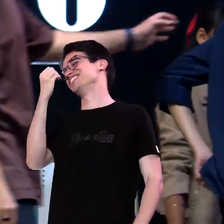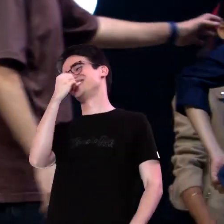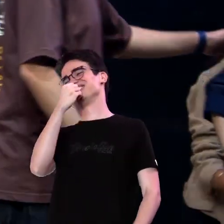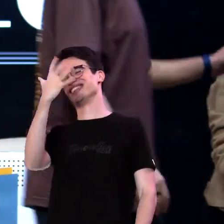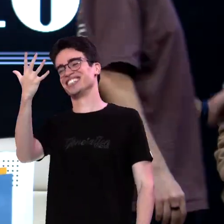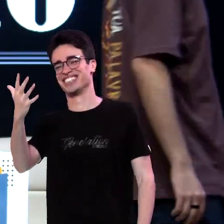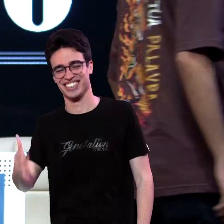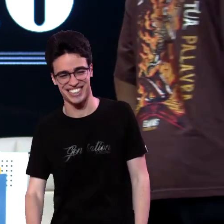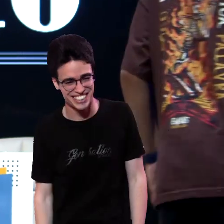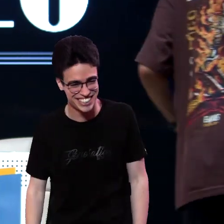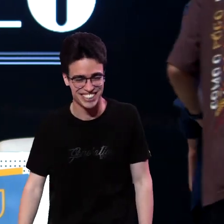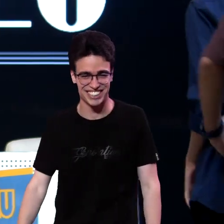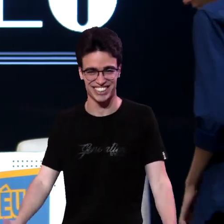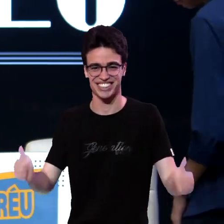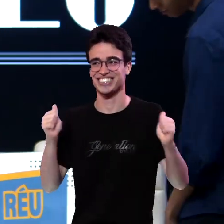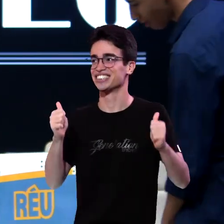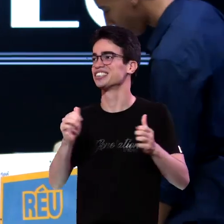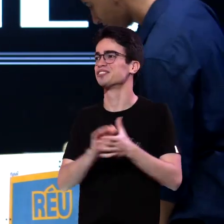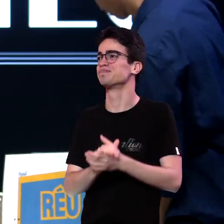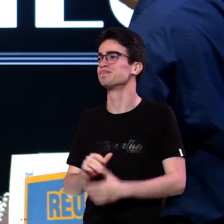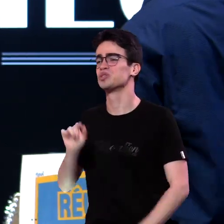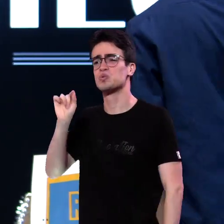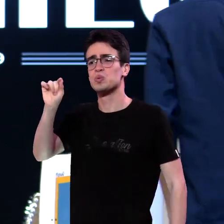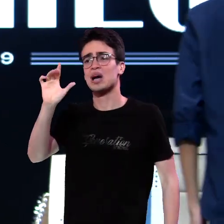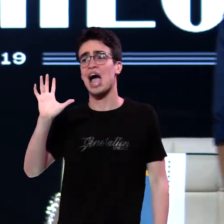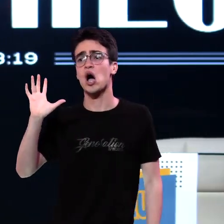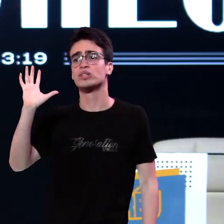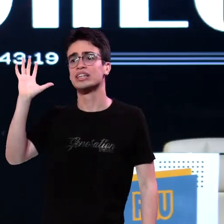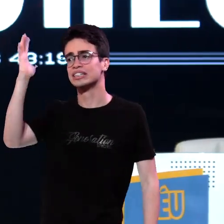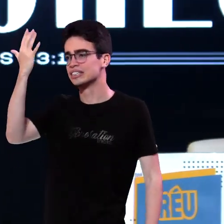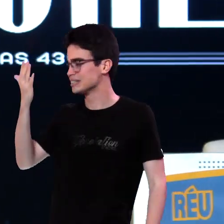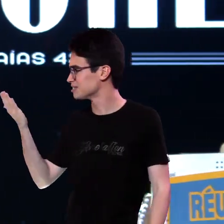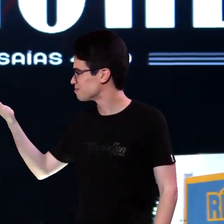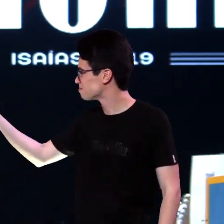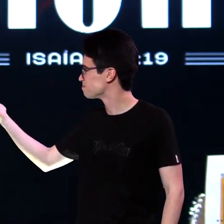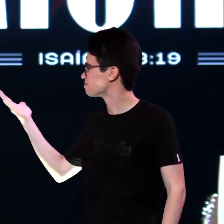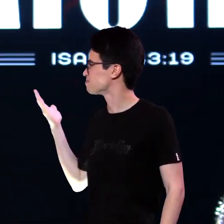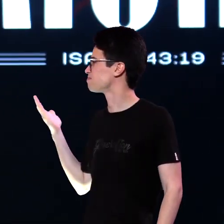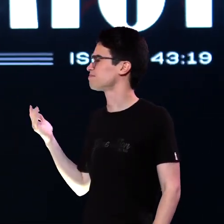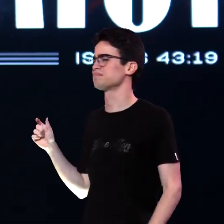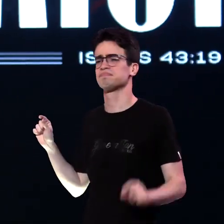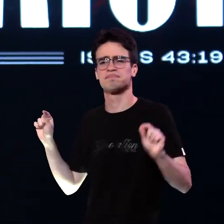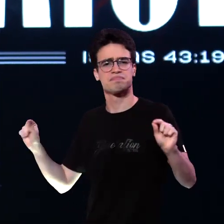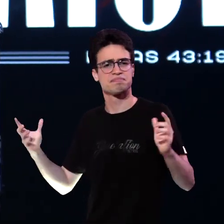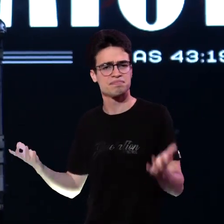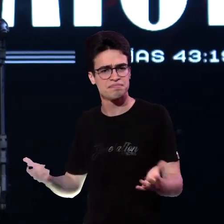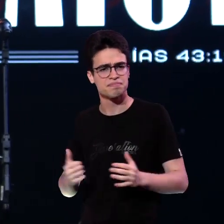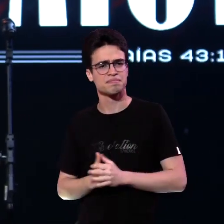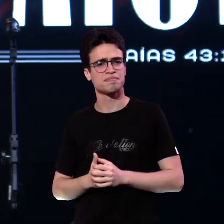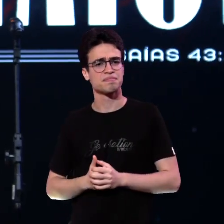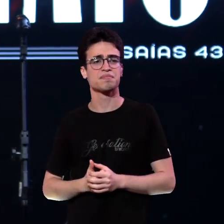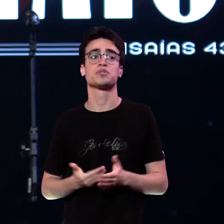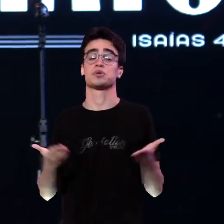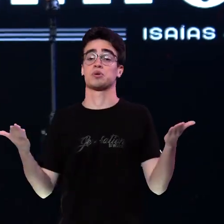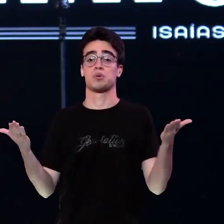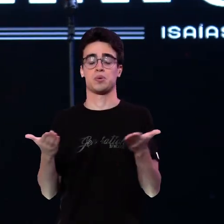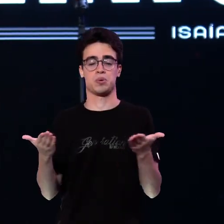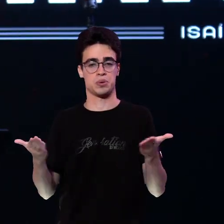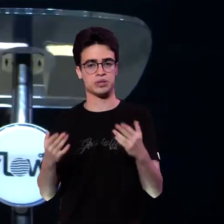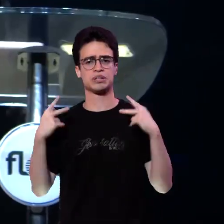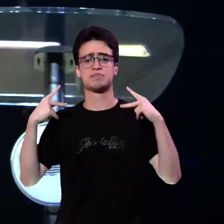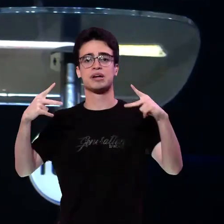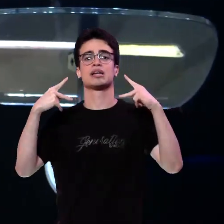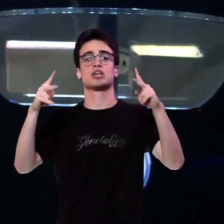boa. Tá? O que está acontecendo aqui? Hoje, o título da